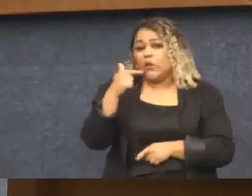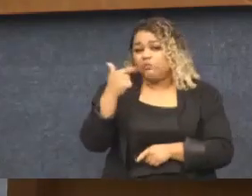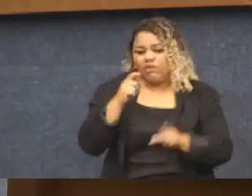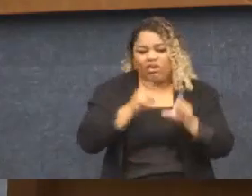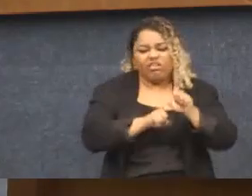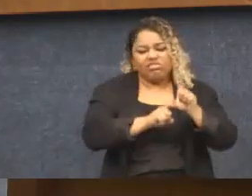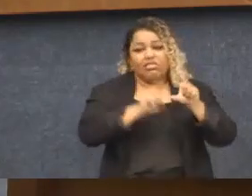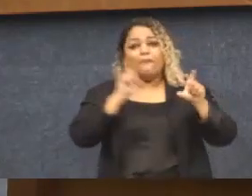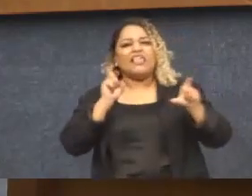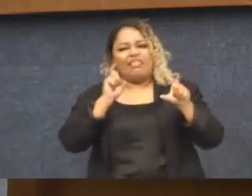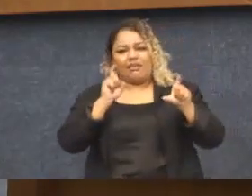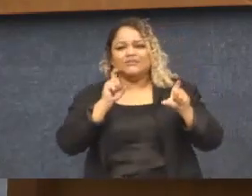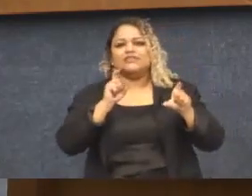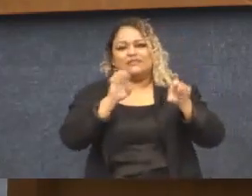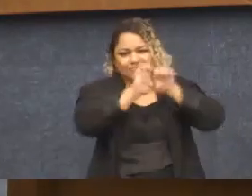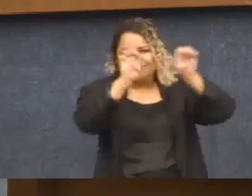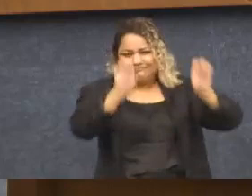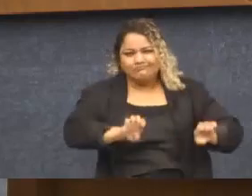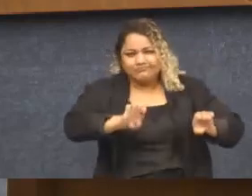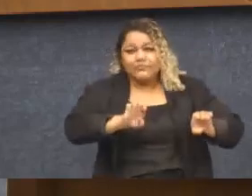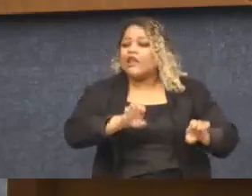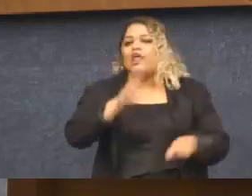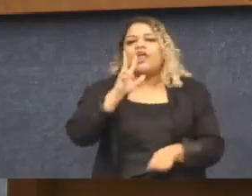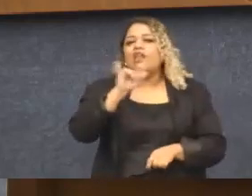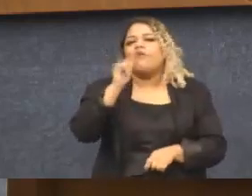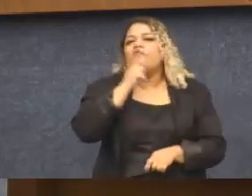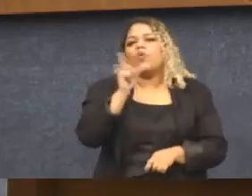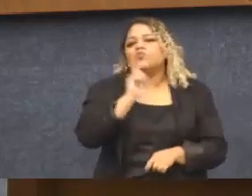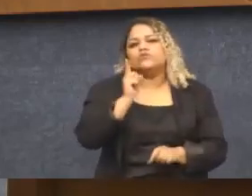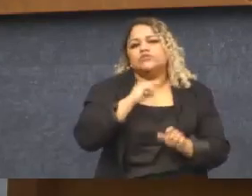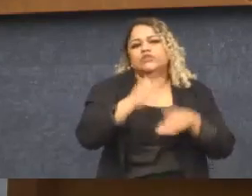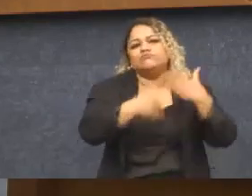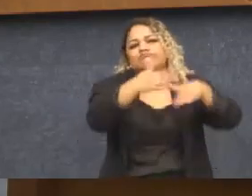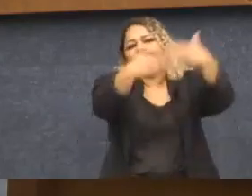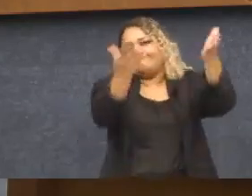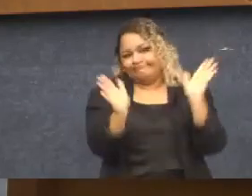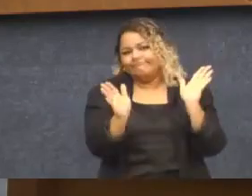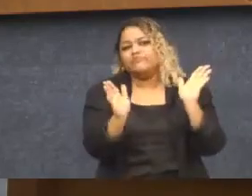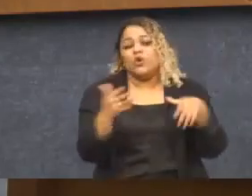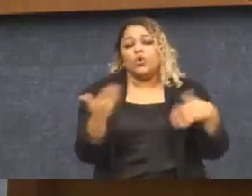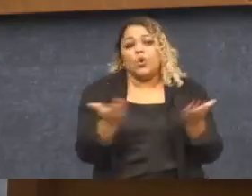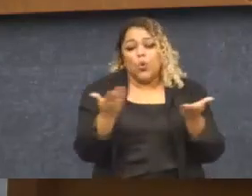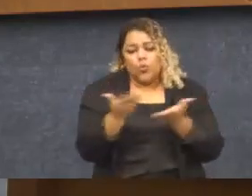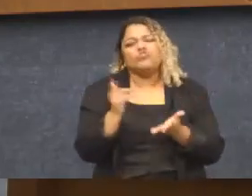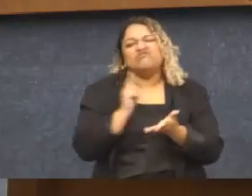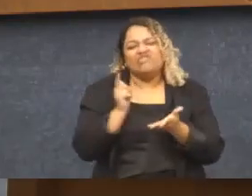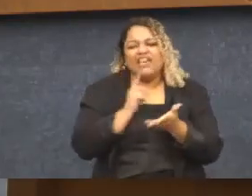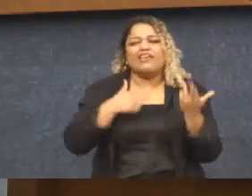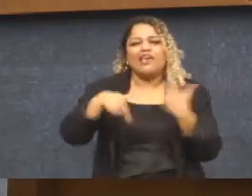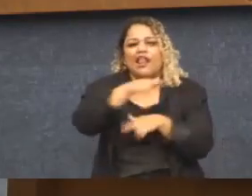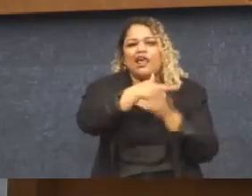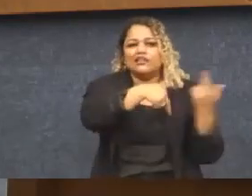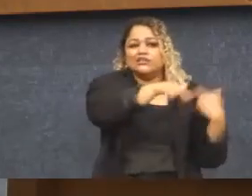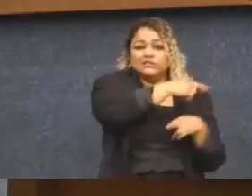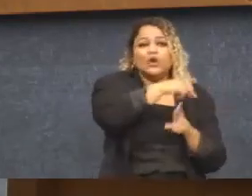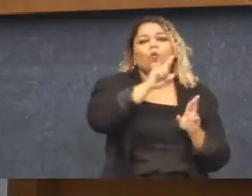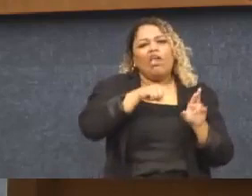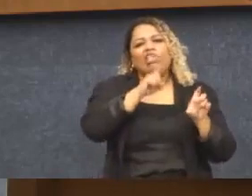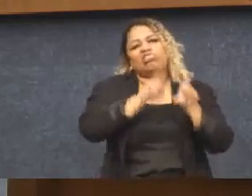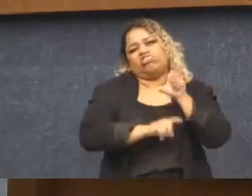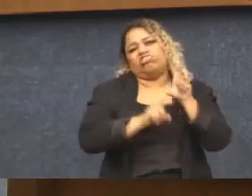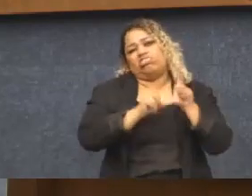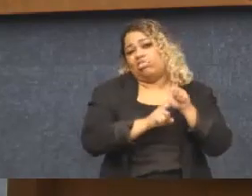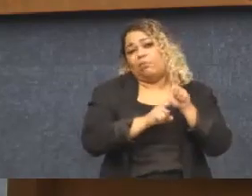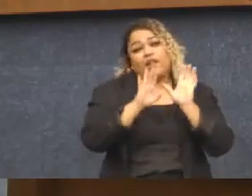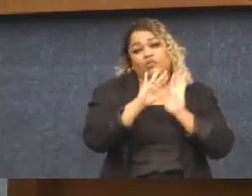obviamente, da estrutura, a gente não vai conseguir avançar. E hoje existe uma relação de total dependência. Hoje, a